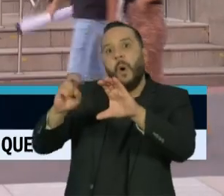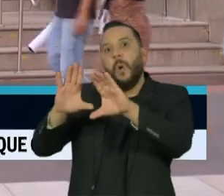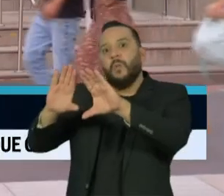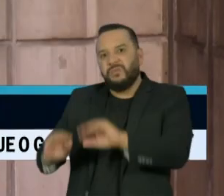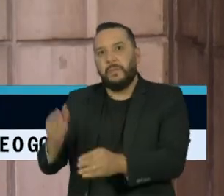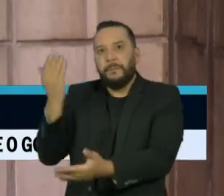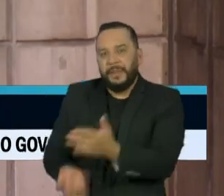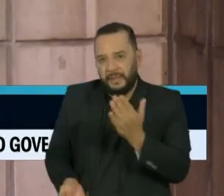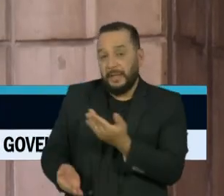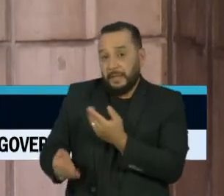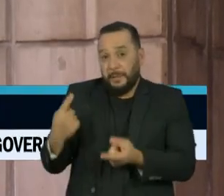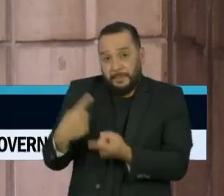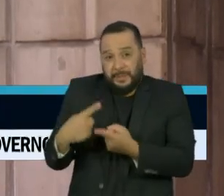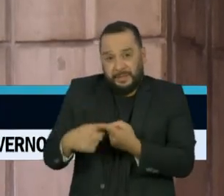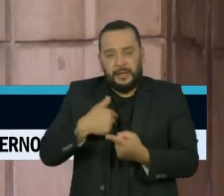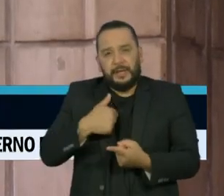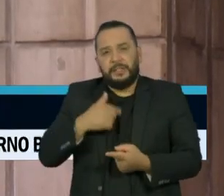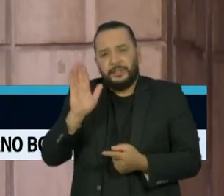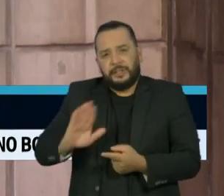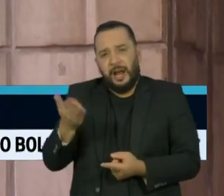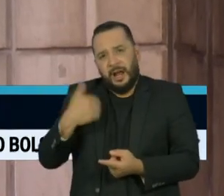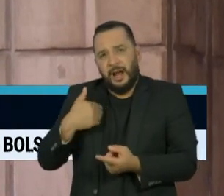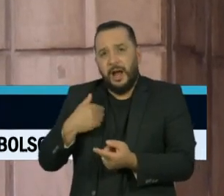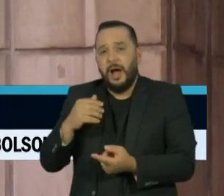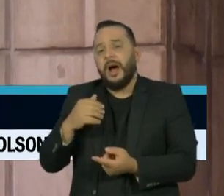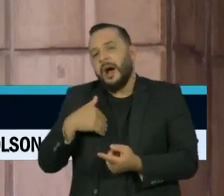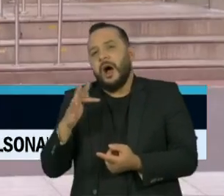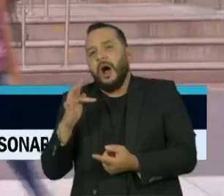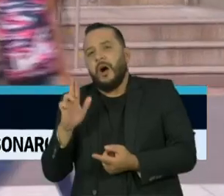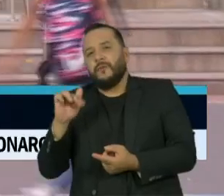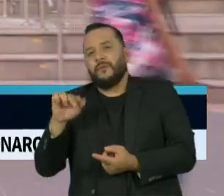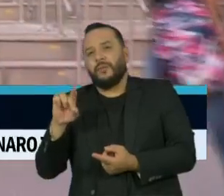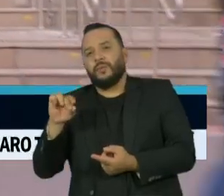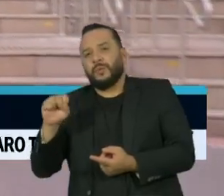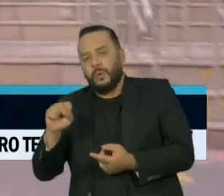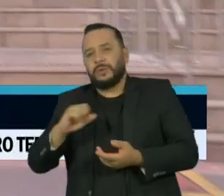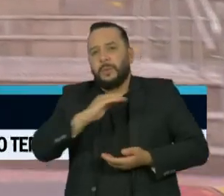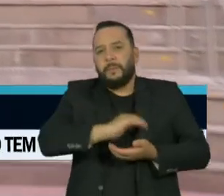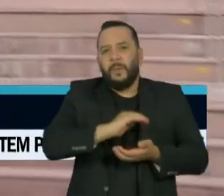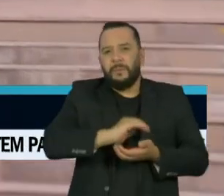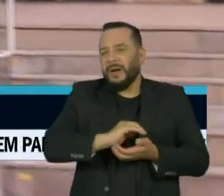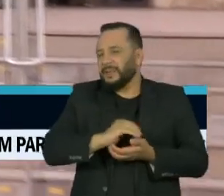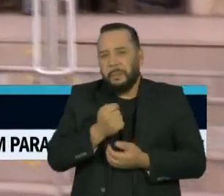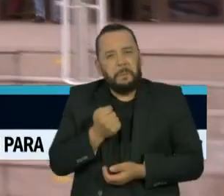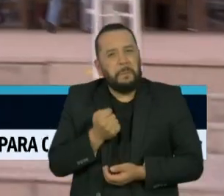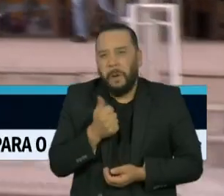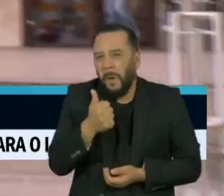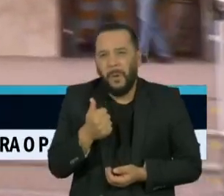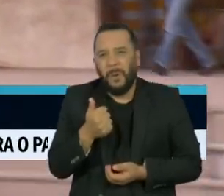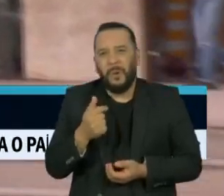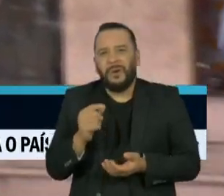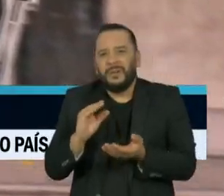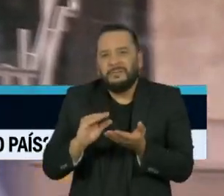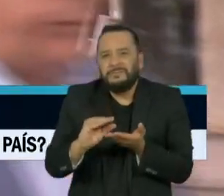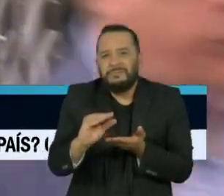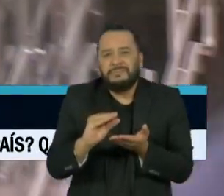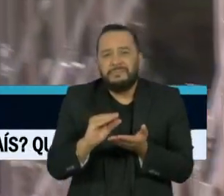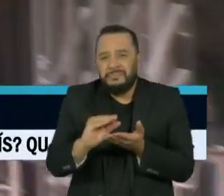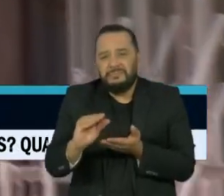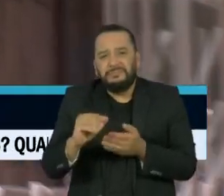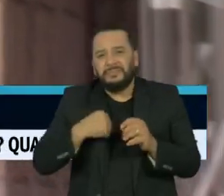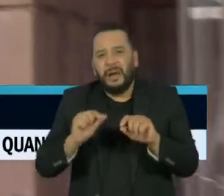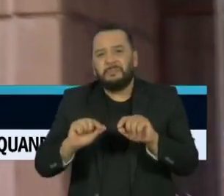ao ano, as aplicações de renda fixa, como fundos e poupança, passaram a render pouco. E muita gente viu nas ações